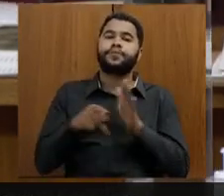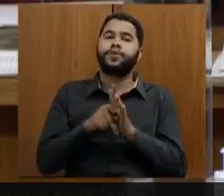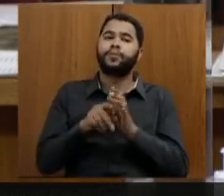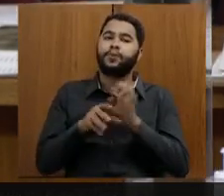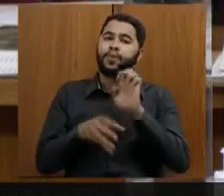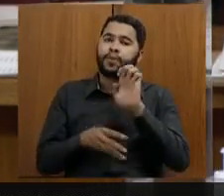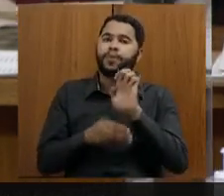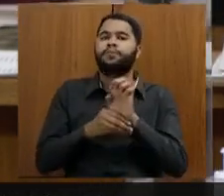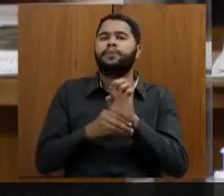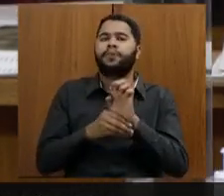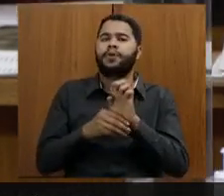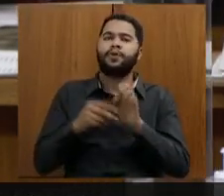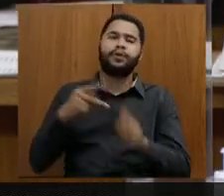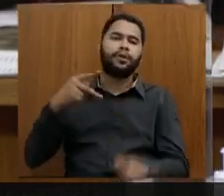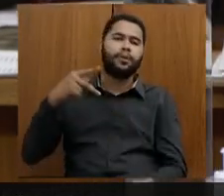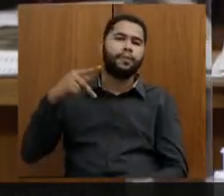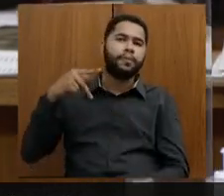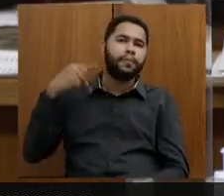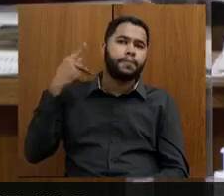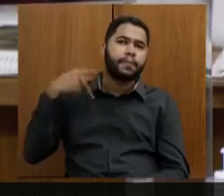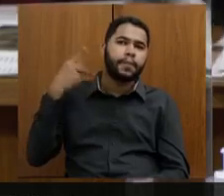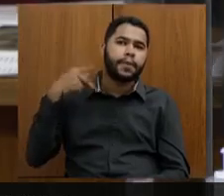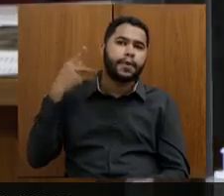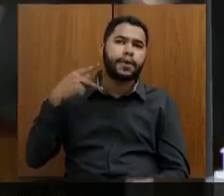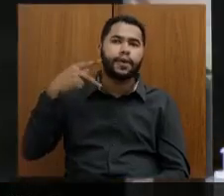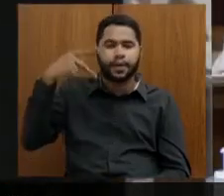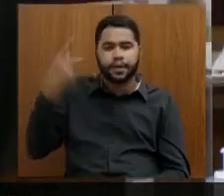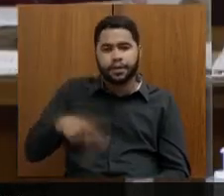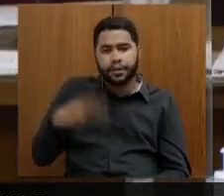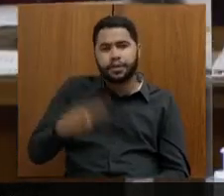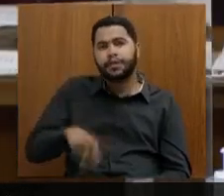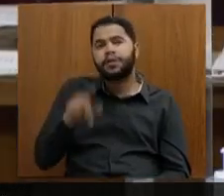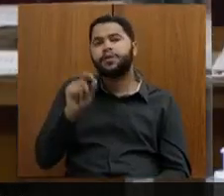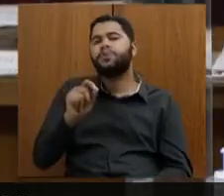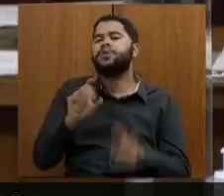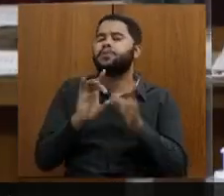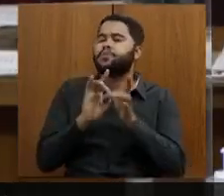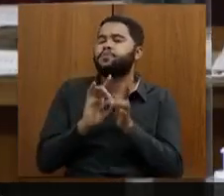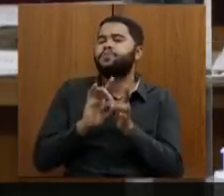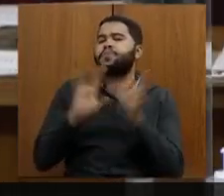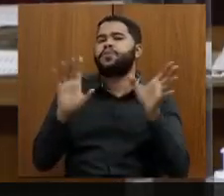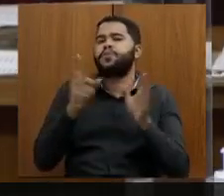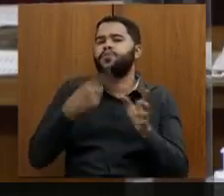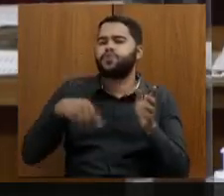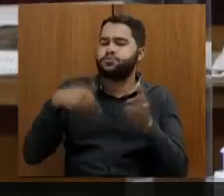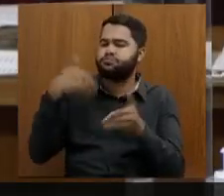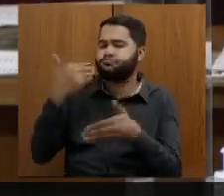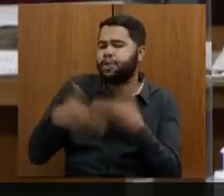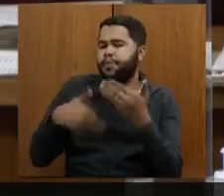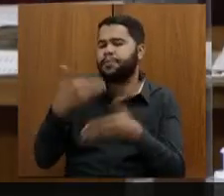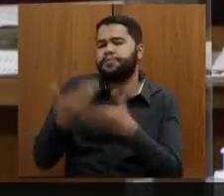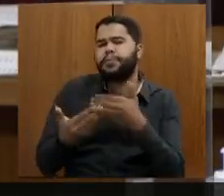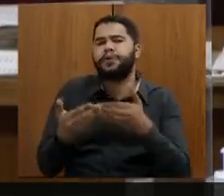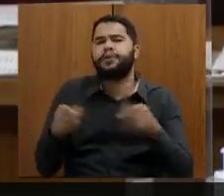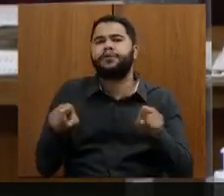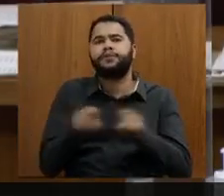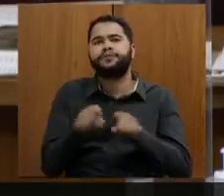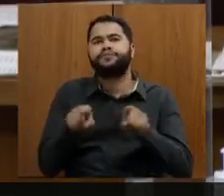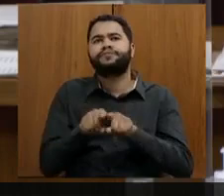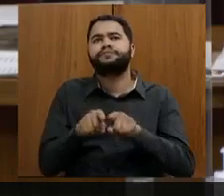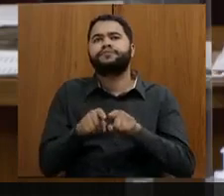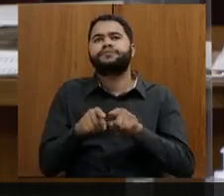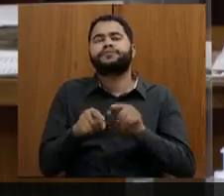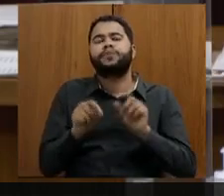parlamentares são o apoio dos Senhores das dessa casa que tem permitido a gente avançar a gente